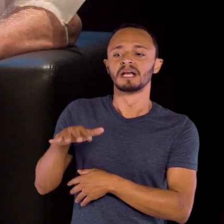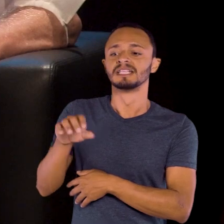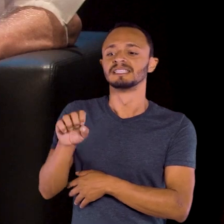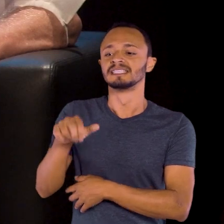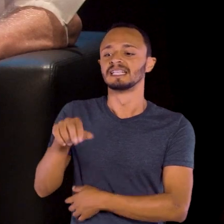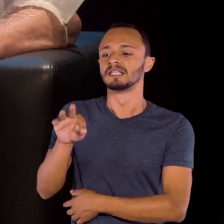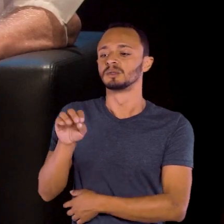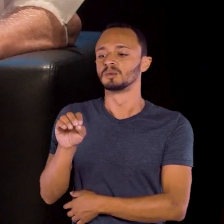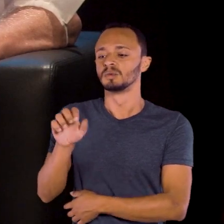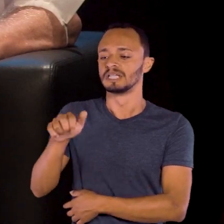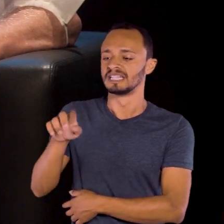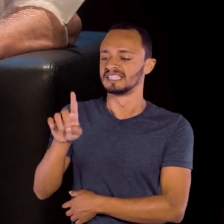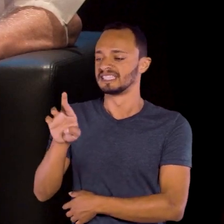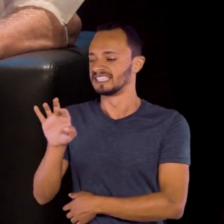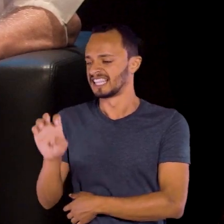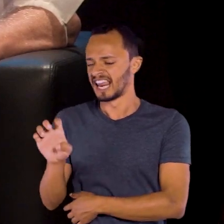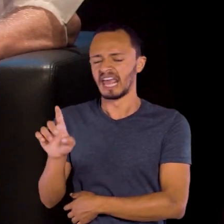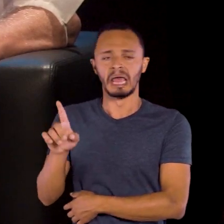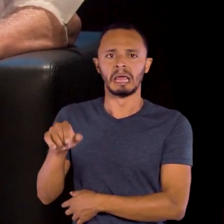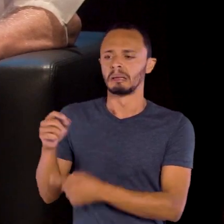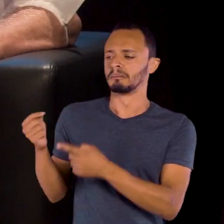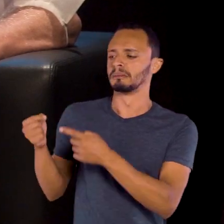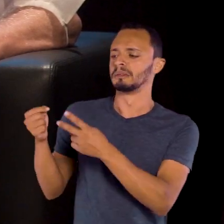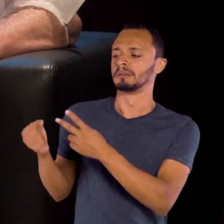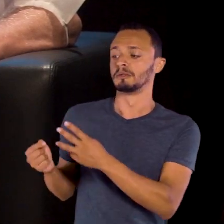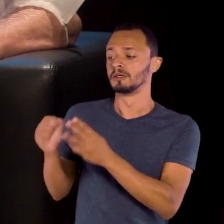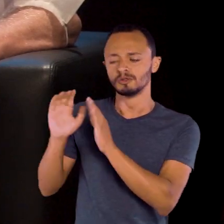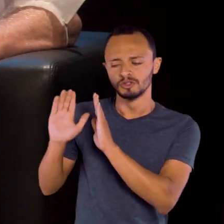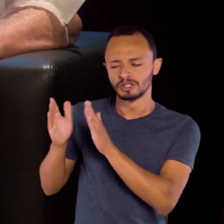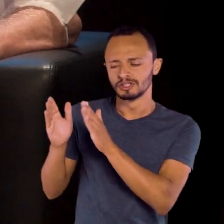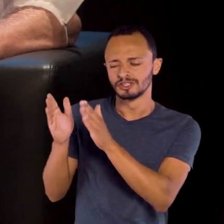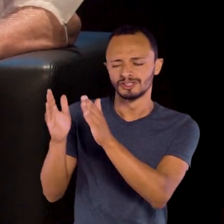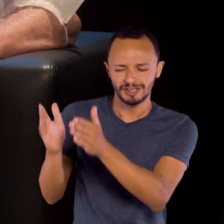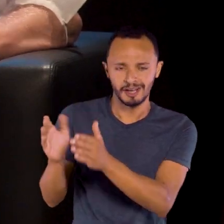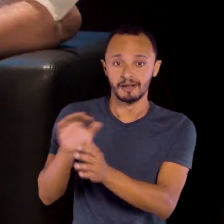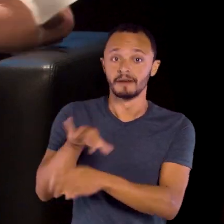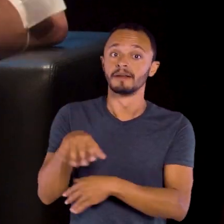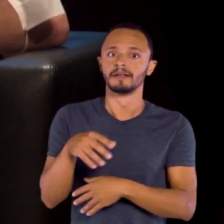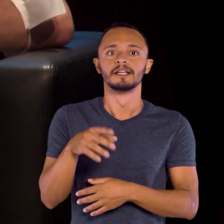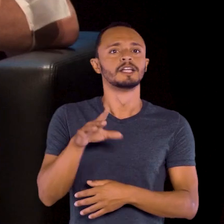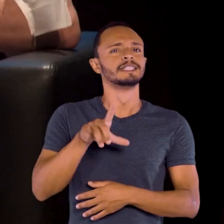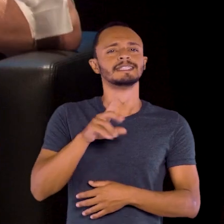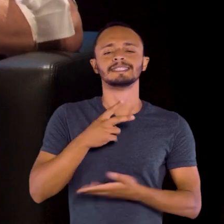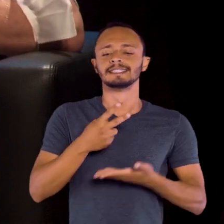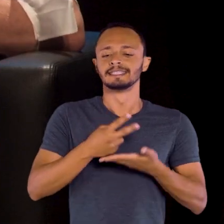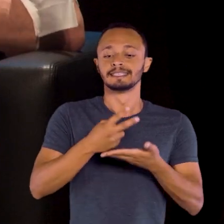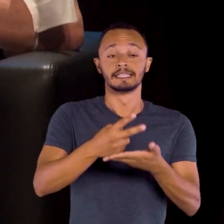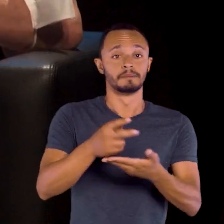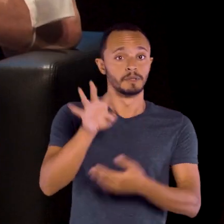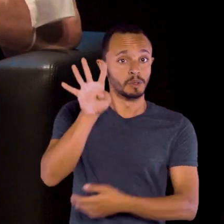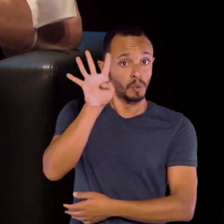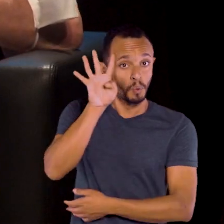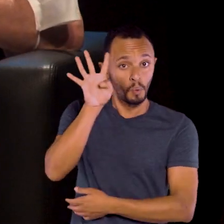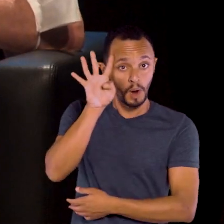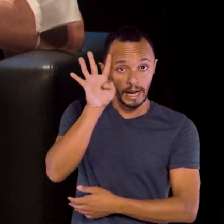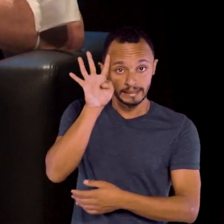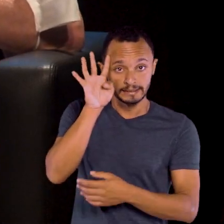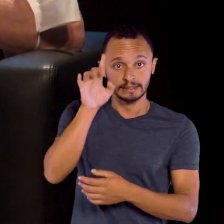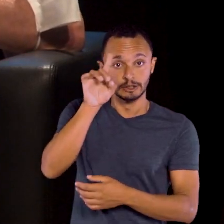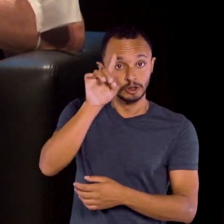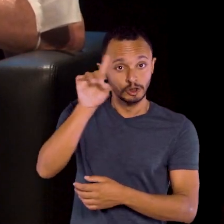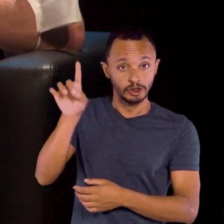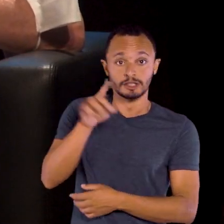me traz muitas boas lembranças. Nossa programação continua toda a última quarta-feira do mês. Né? No